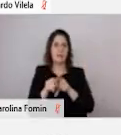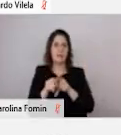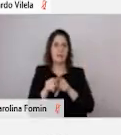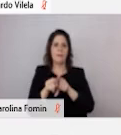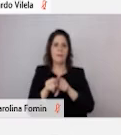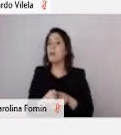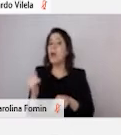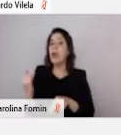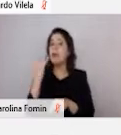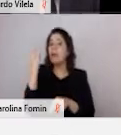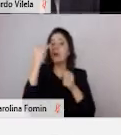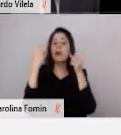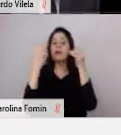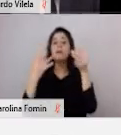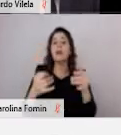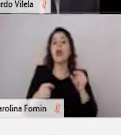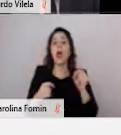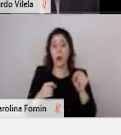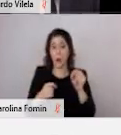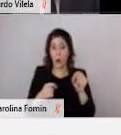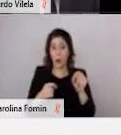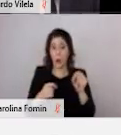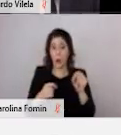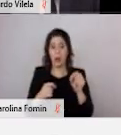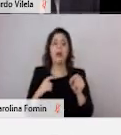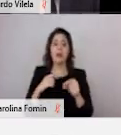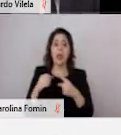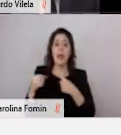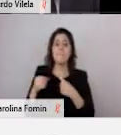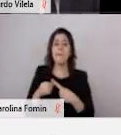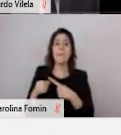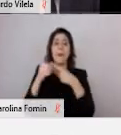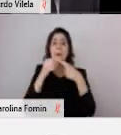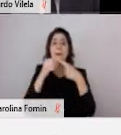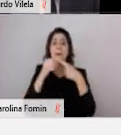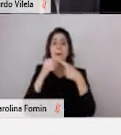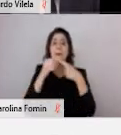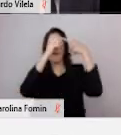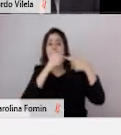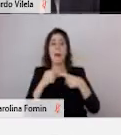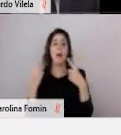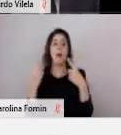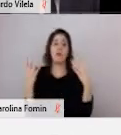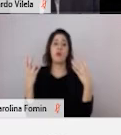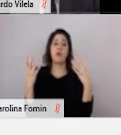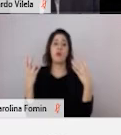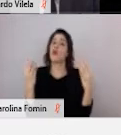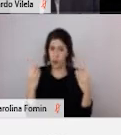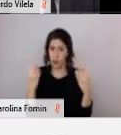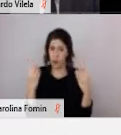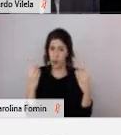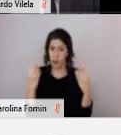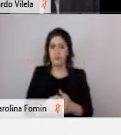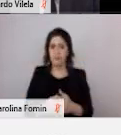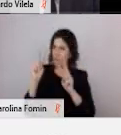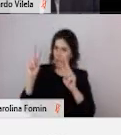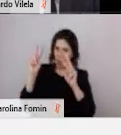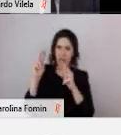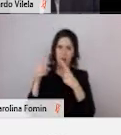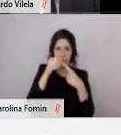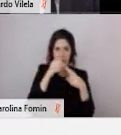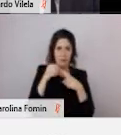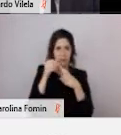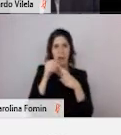destacar que existem muitos municípios atendidos. Né? Aqui, para se ter uma ideia de todos os lugares que em